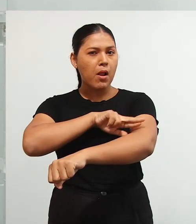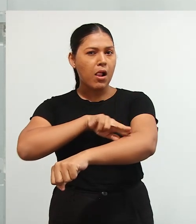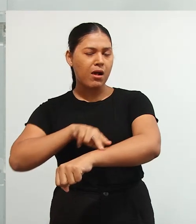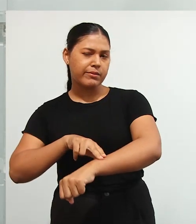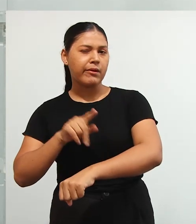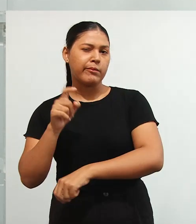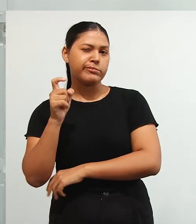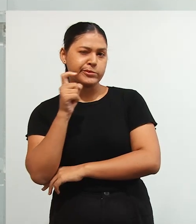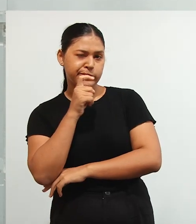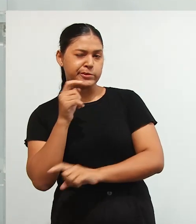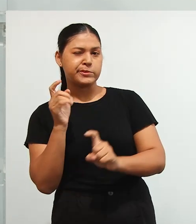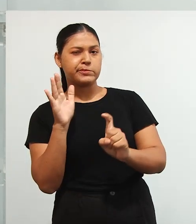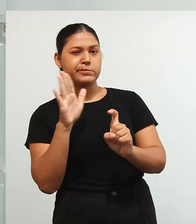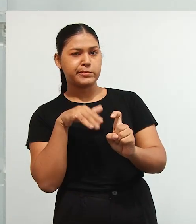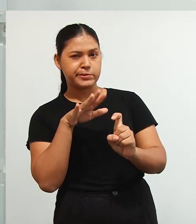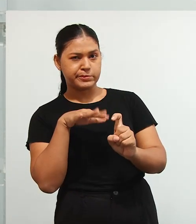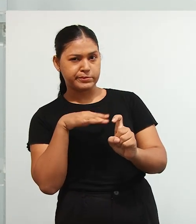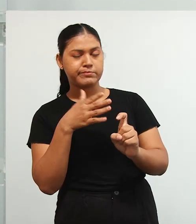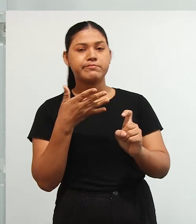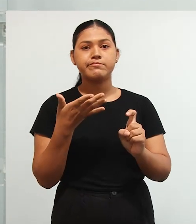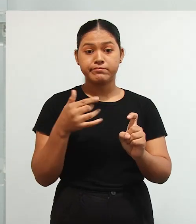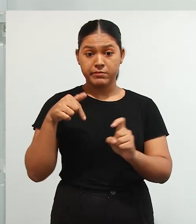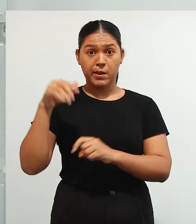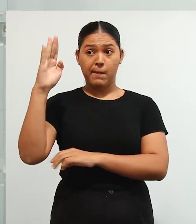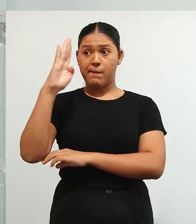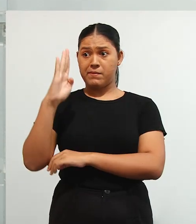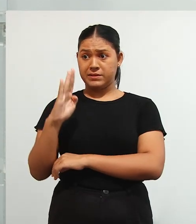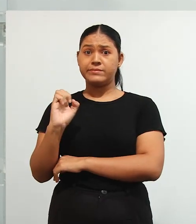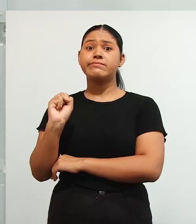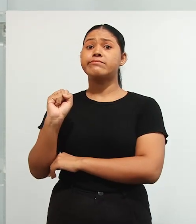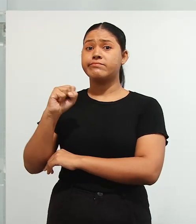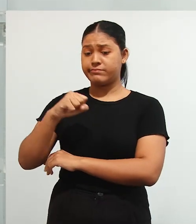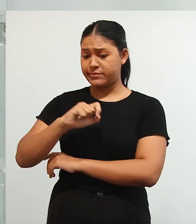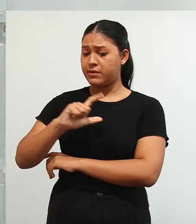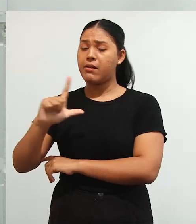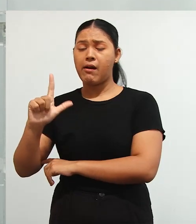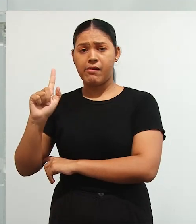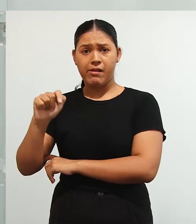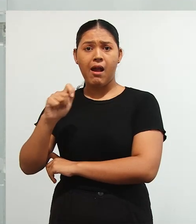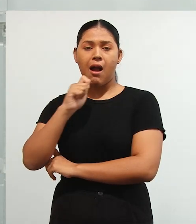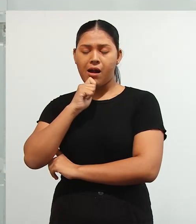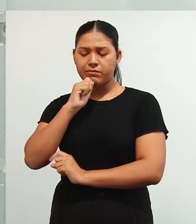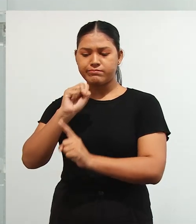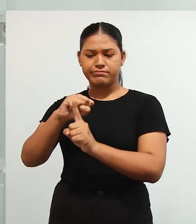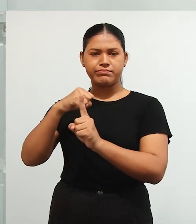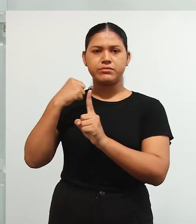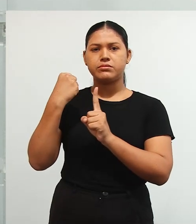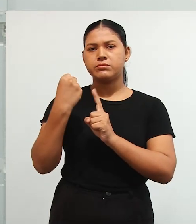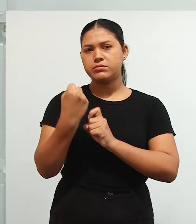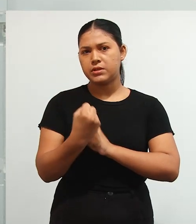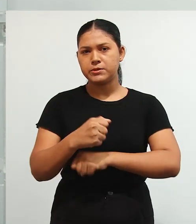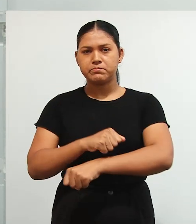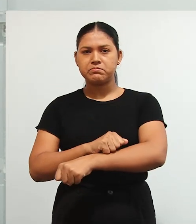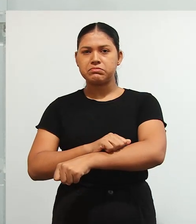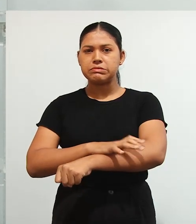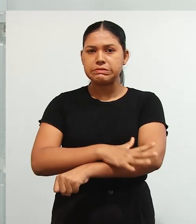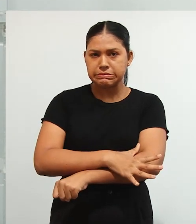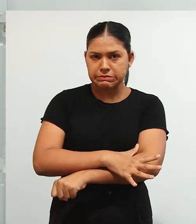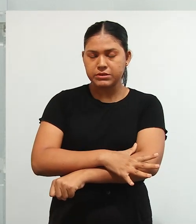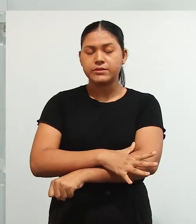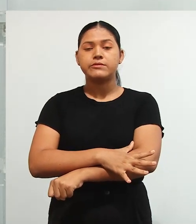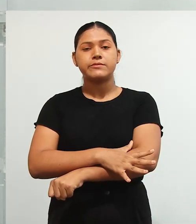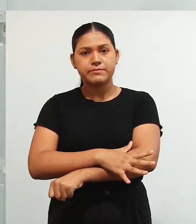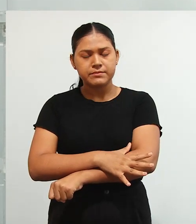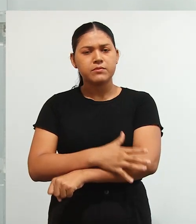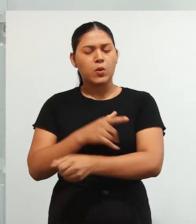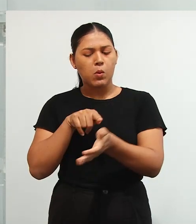que um mito. Portanto, o Brasil é, sim, uma sociedade racista e, na